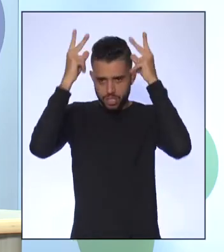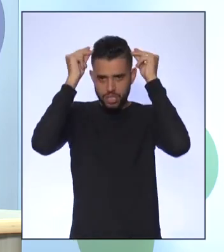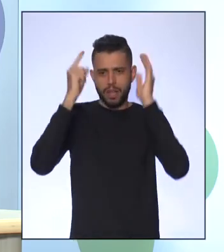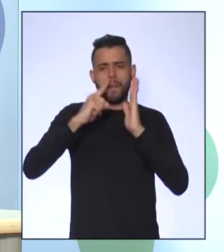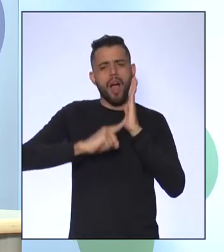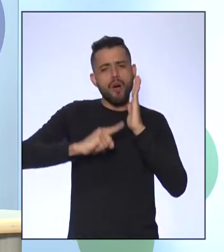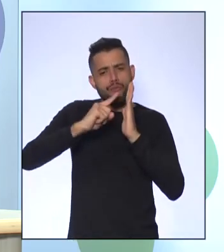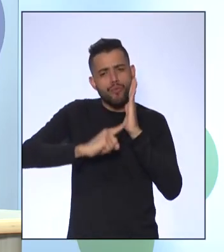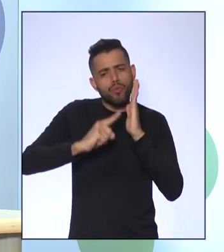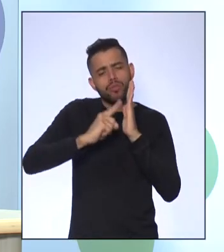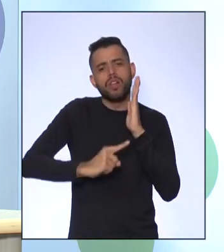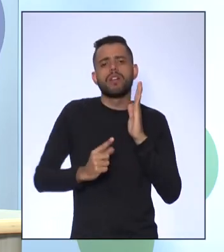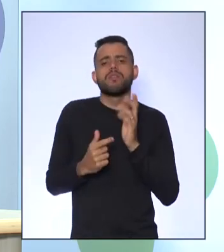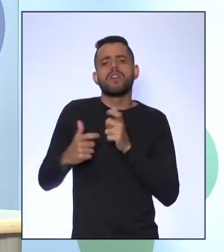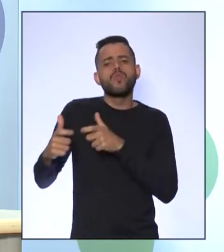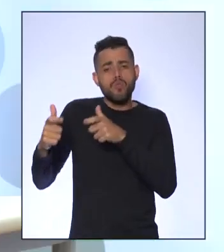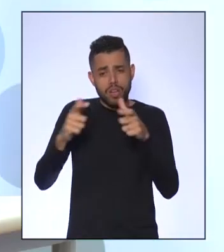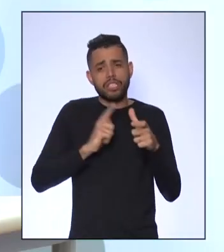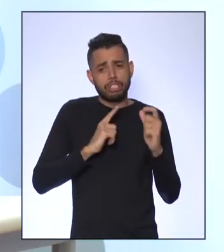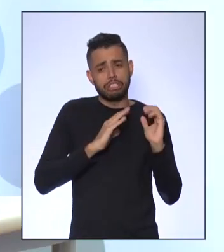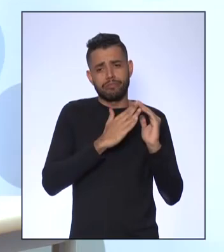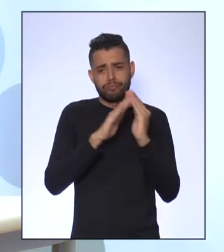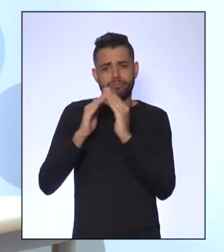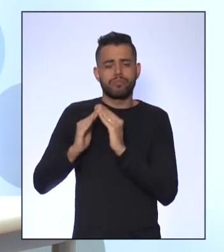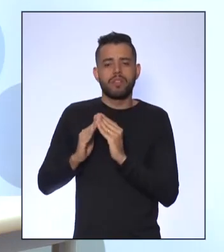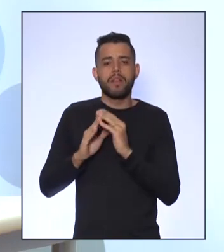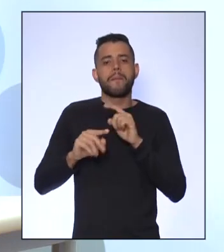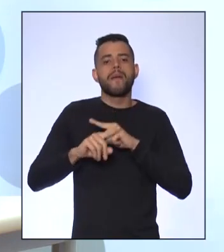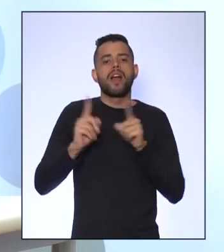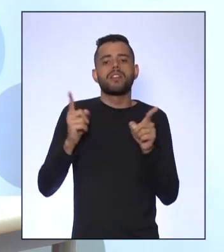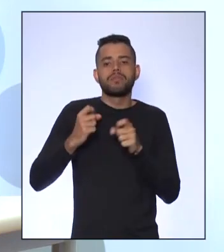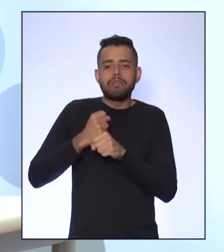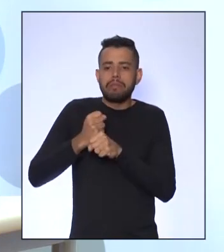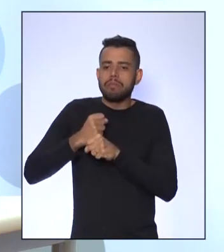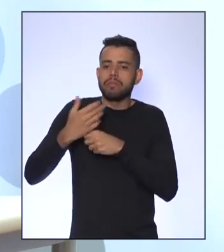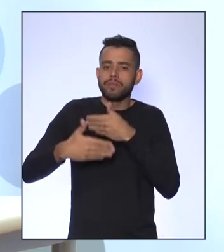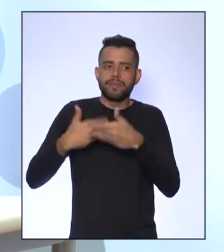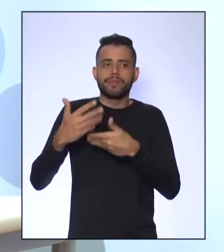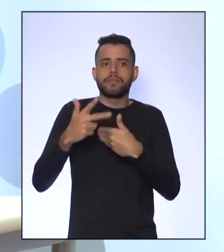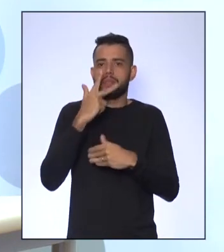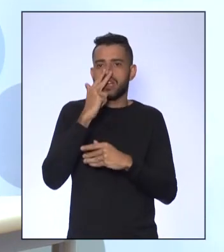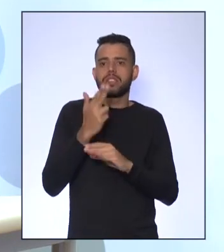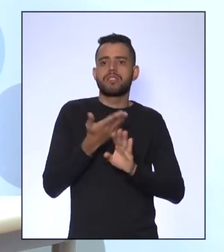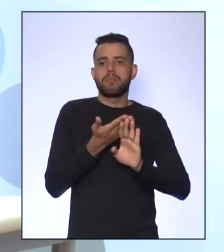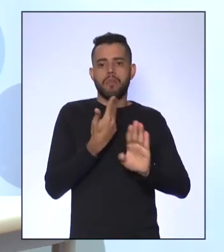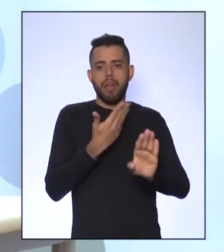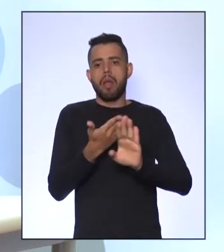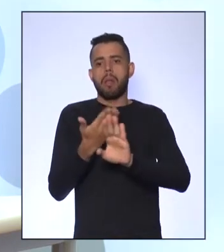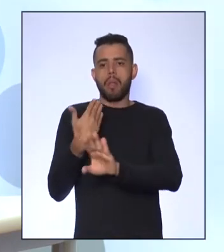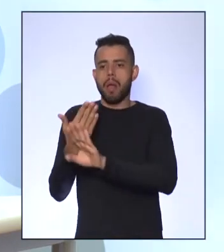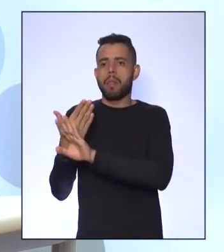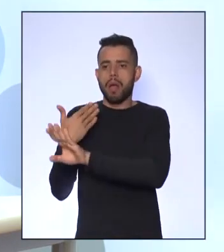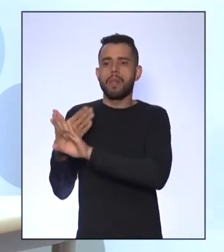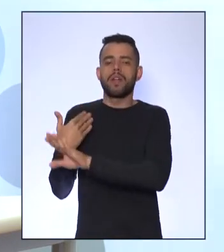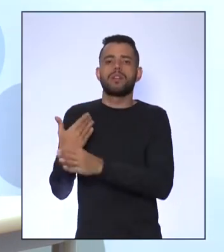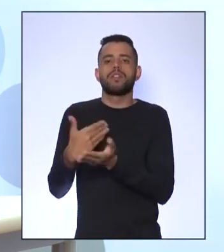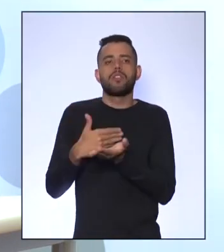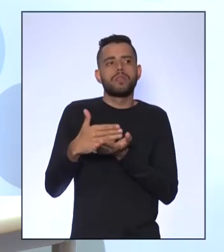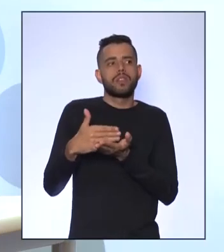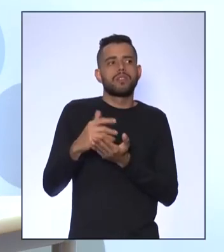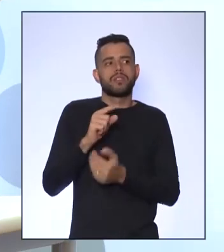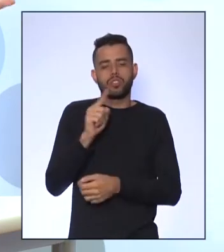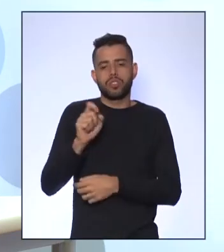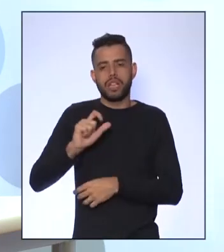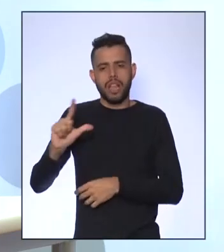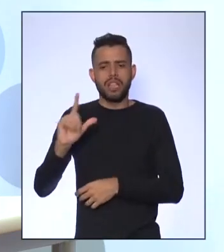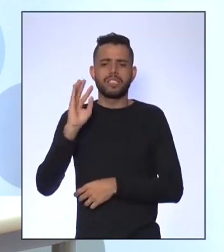Funda, era onde tinha esses cortiços. Mas com o tempo foram sendo cada vez mais afastados e começaram a frequentar a Zona Leste,